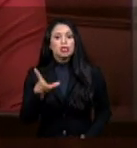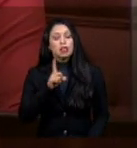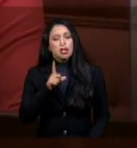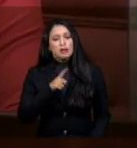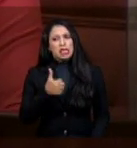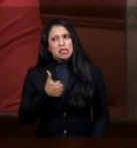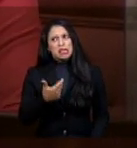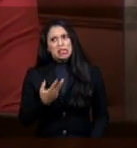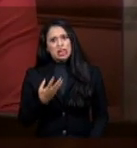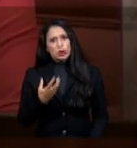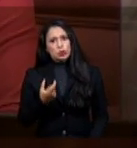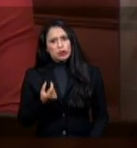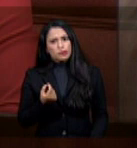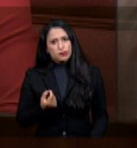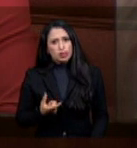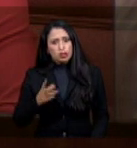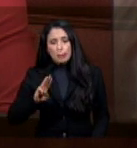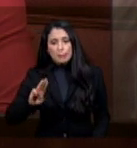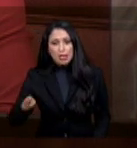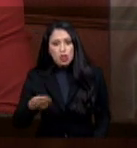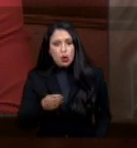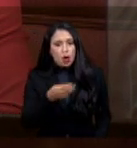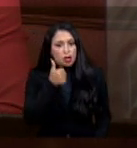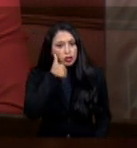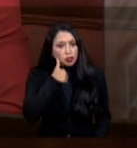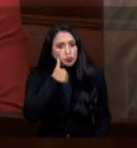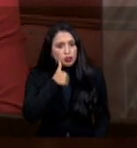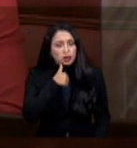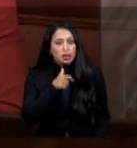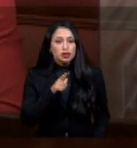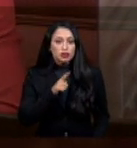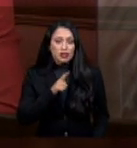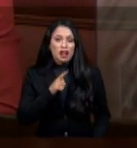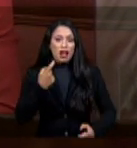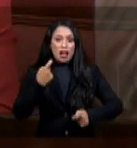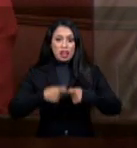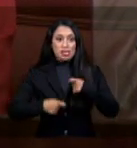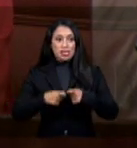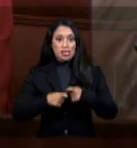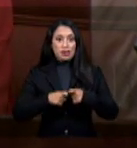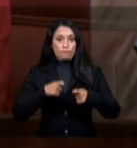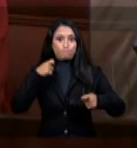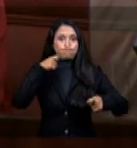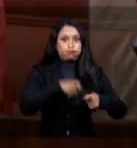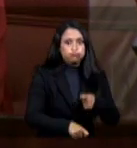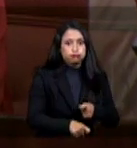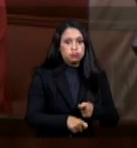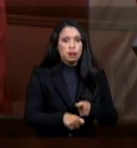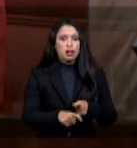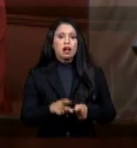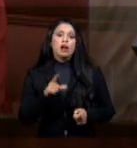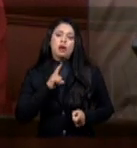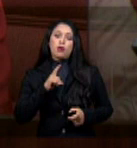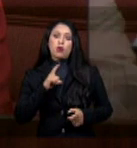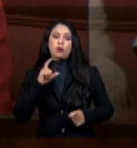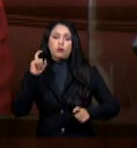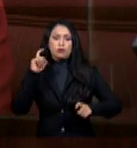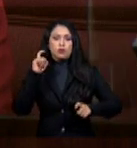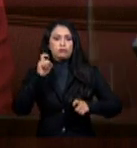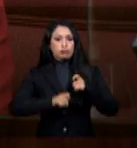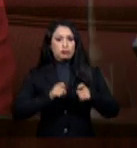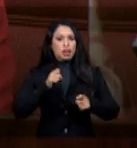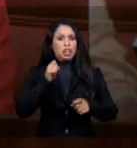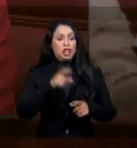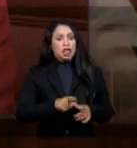120 milhões de meninas em todo o mundo tiveram relações sexuais forçadas ou outros atos sexuais forçados durante